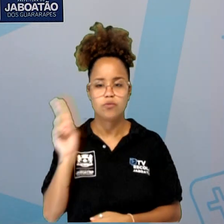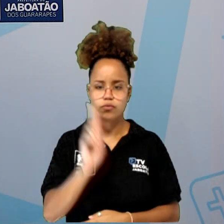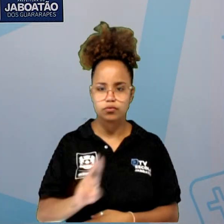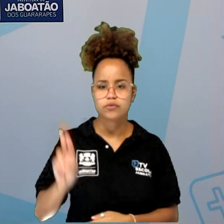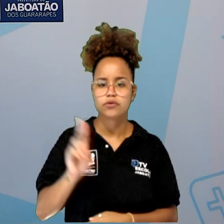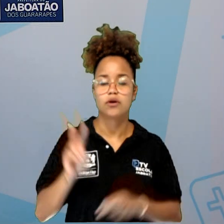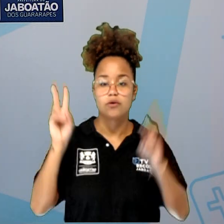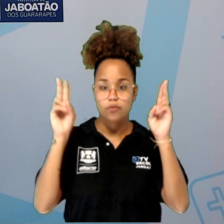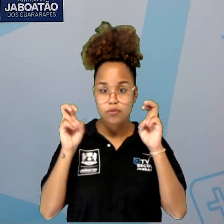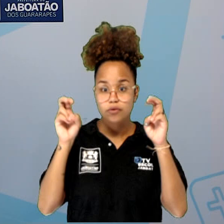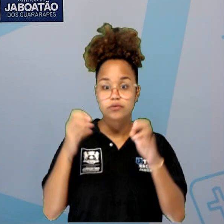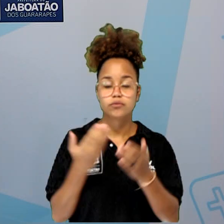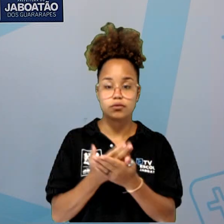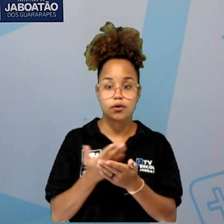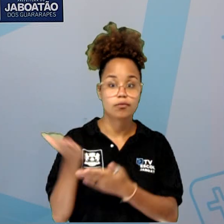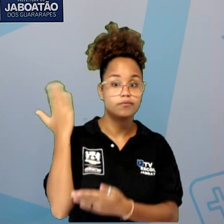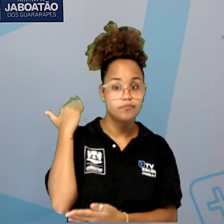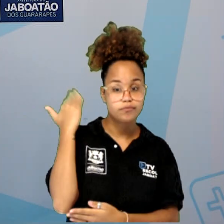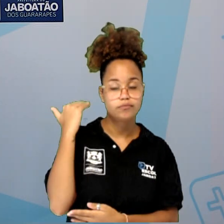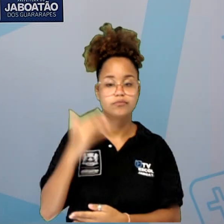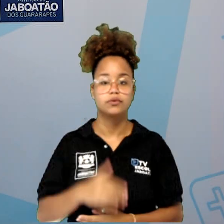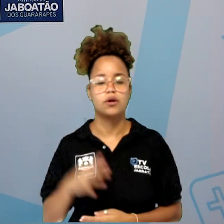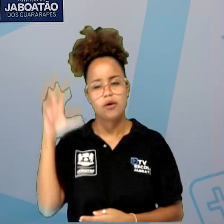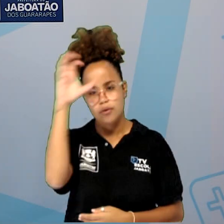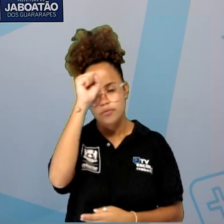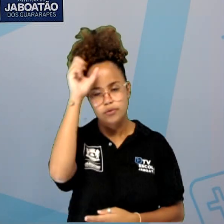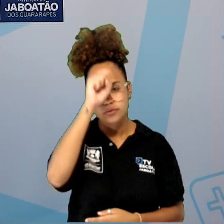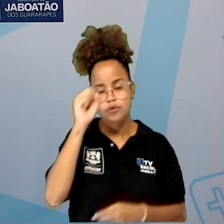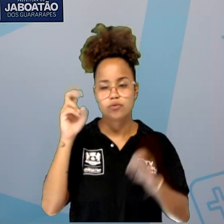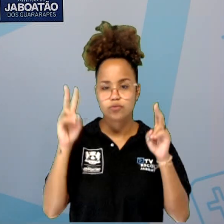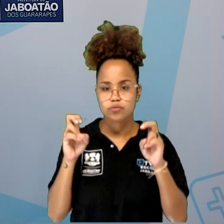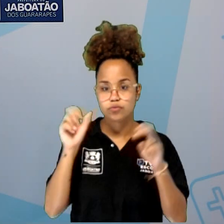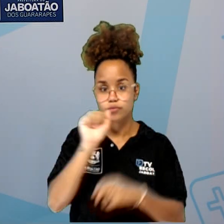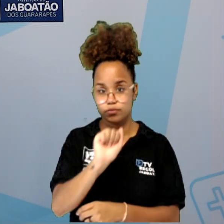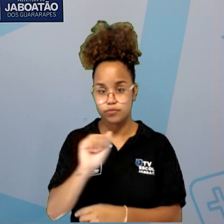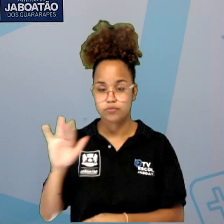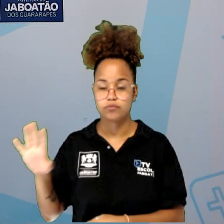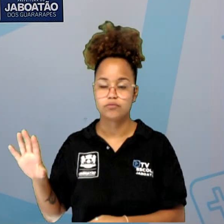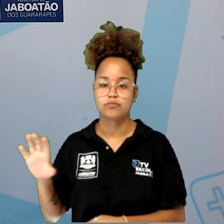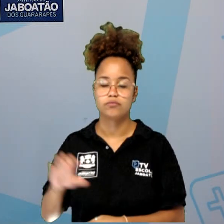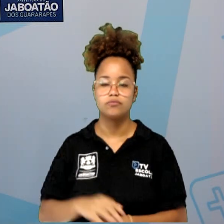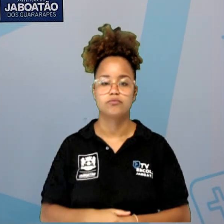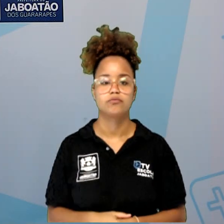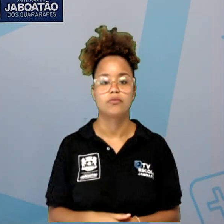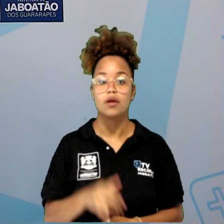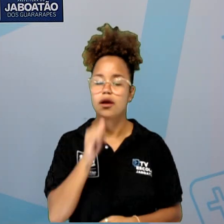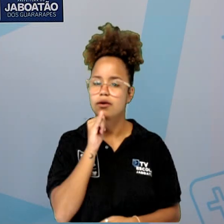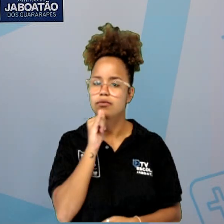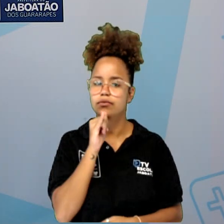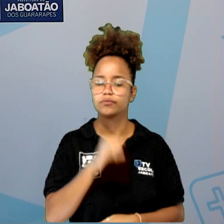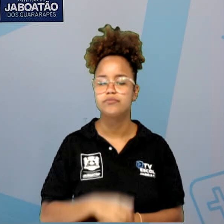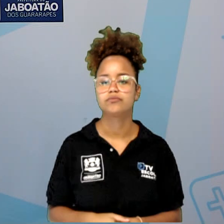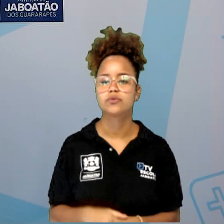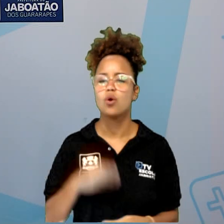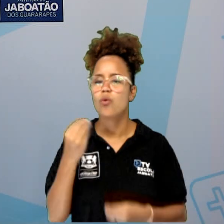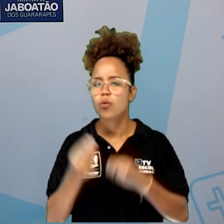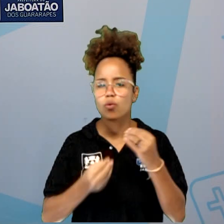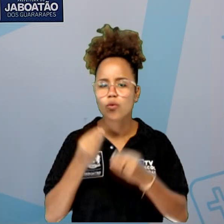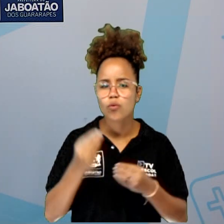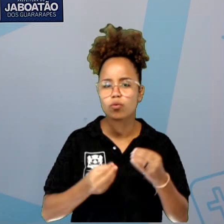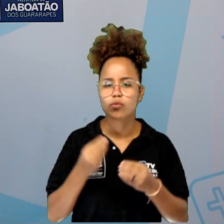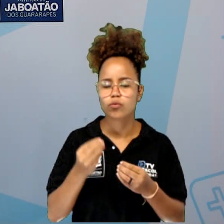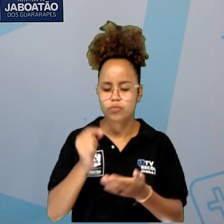assunto da aula passada, que nós aprendemos sobre alfabeto. Por exemplo, How do you